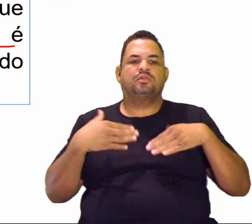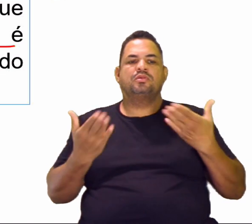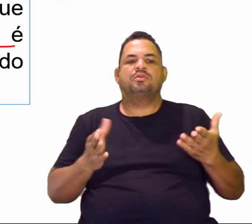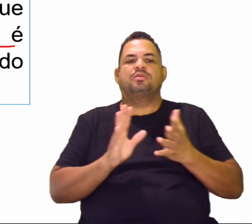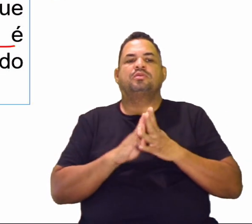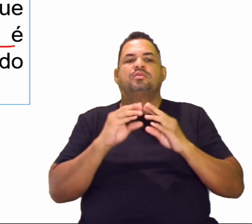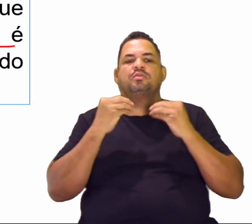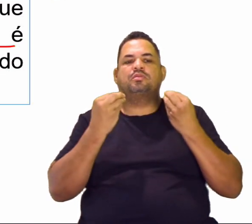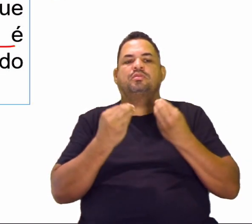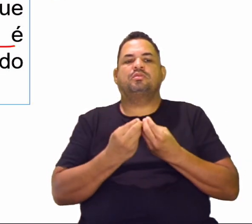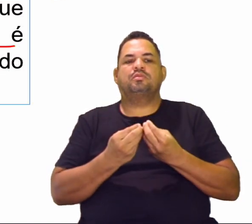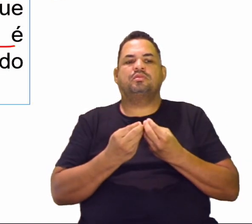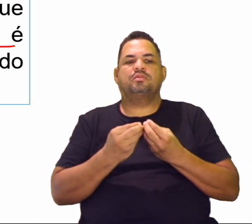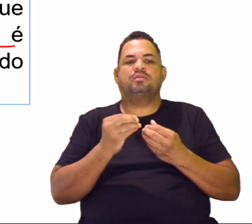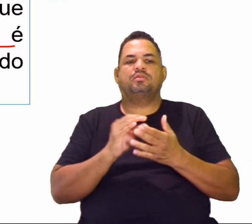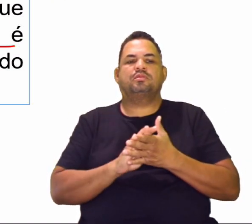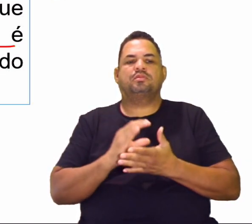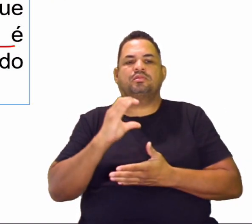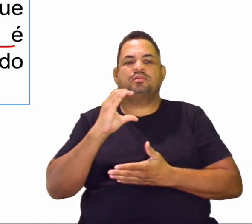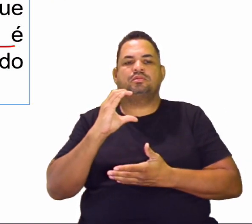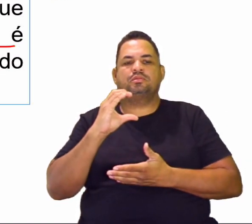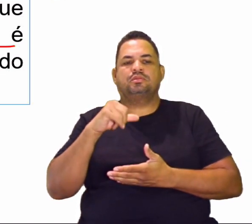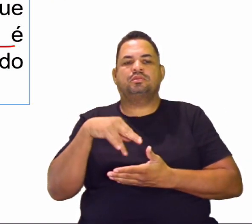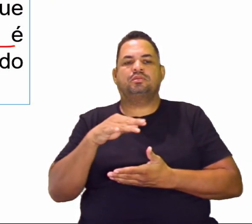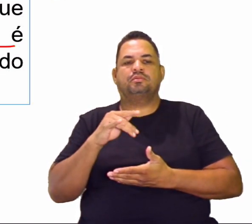a substância estiver na